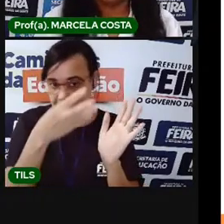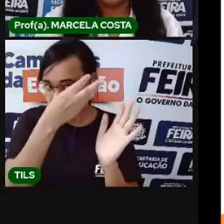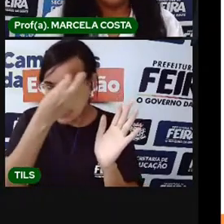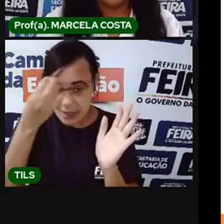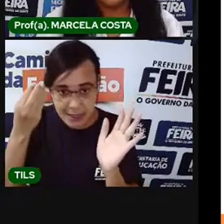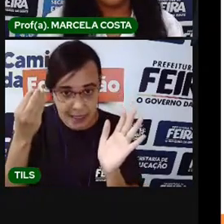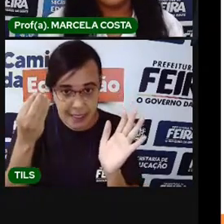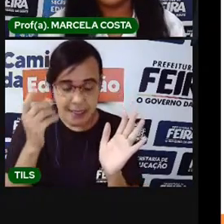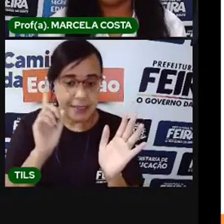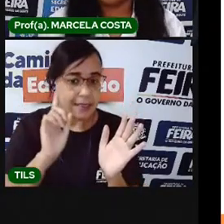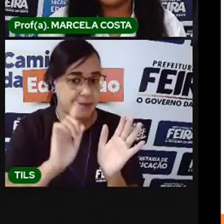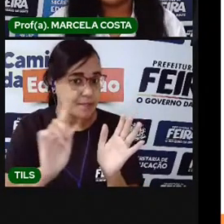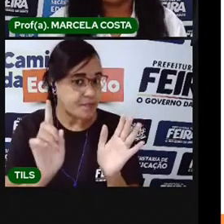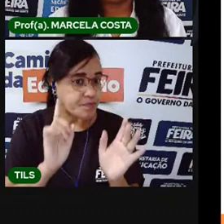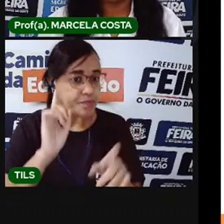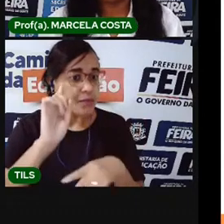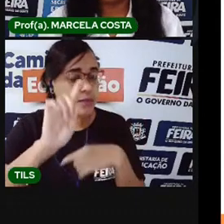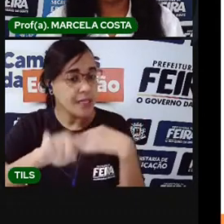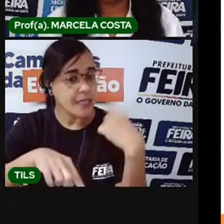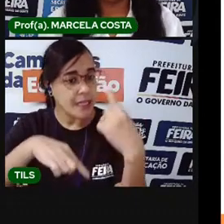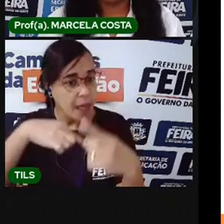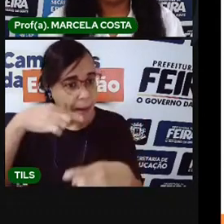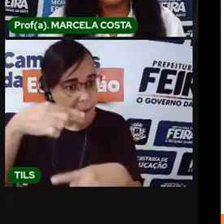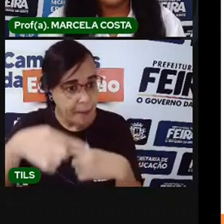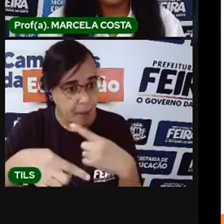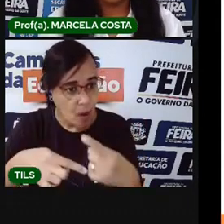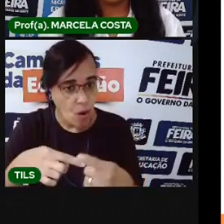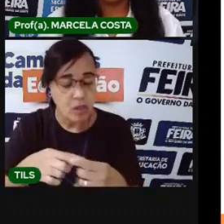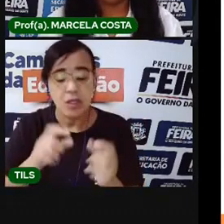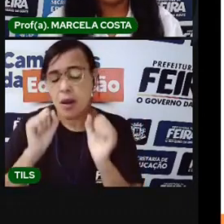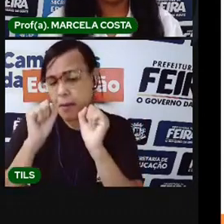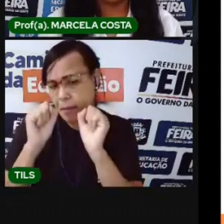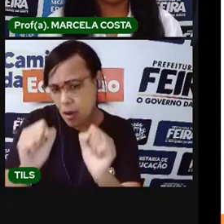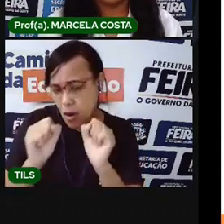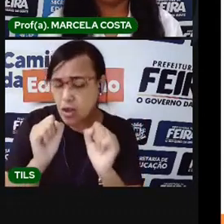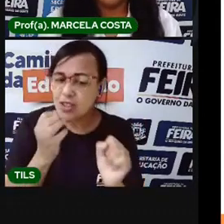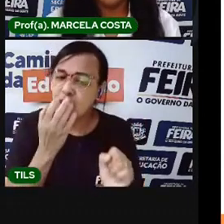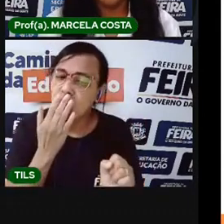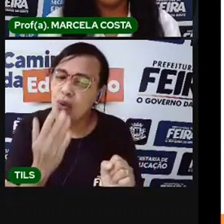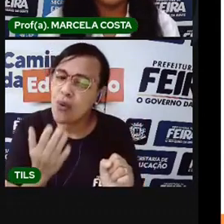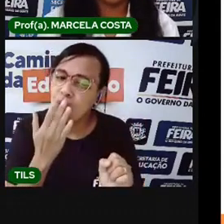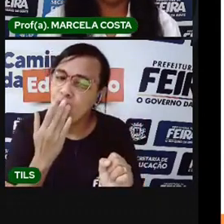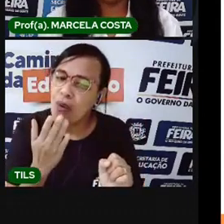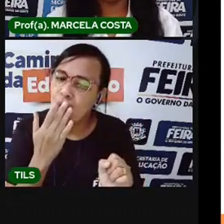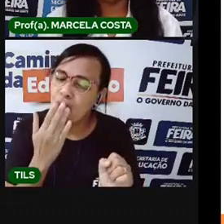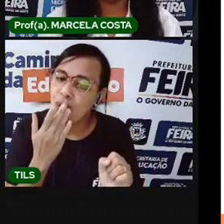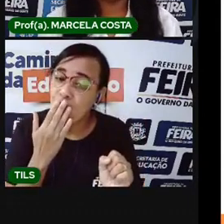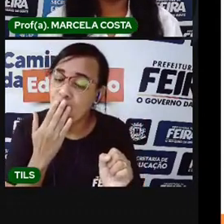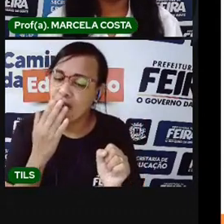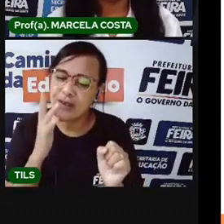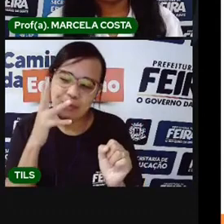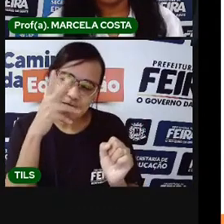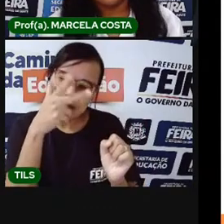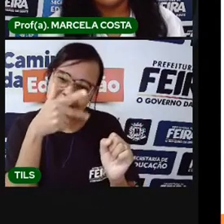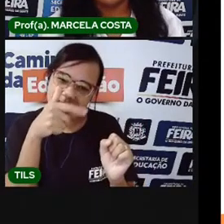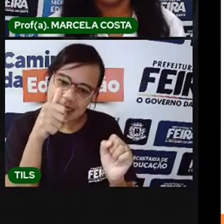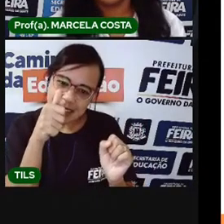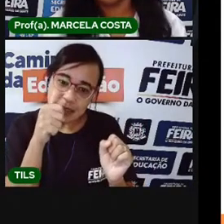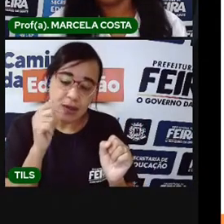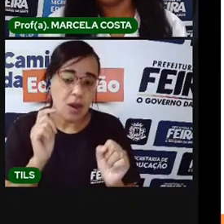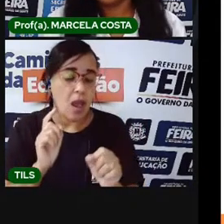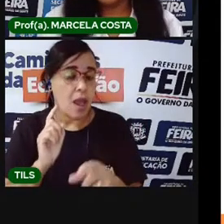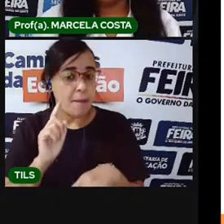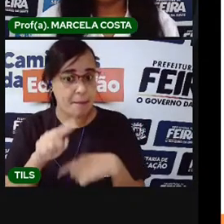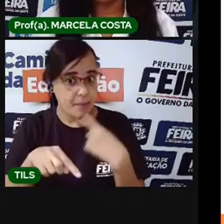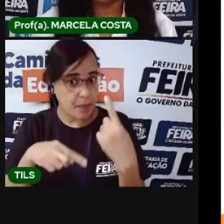de, depois que você terminar, você pode pintar essas imagens e deixar bem colorido, bem bonito. Aí,